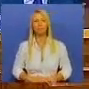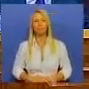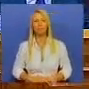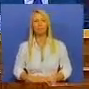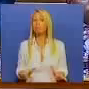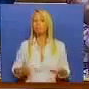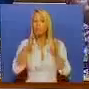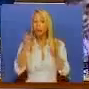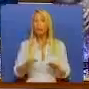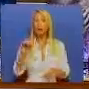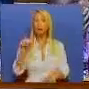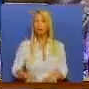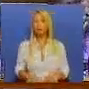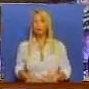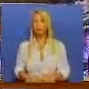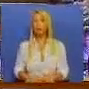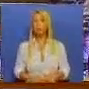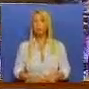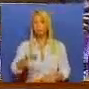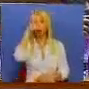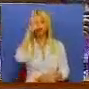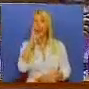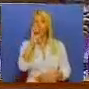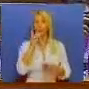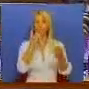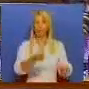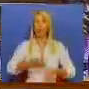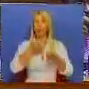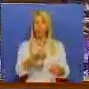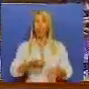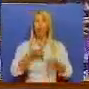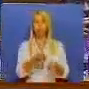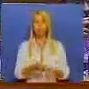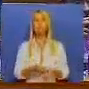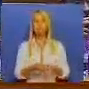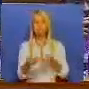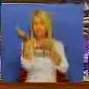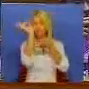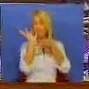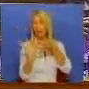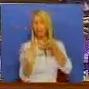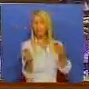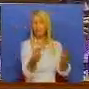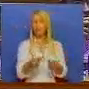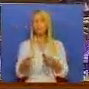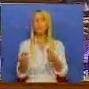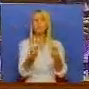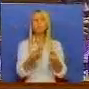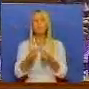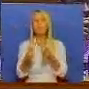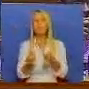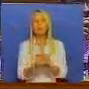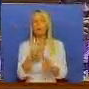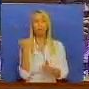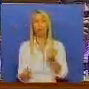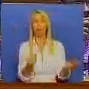É certo ainda que o Ministério da Agricultura se caracterizou por semear a